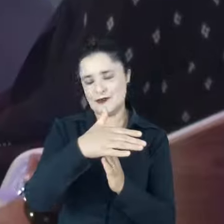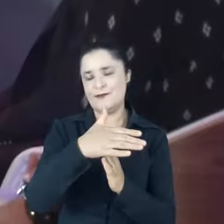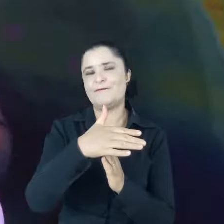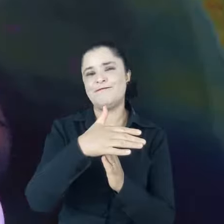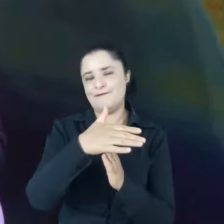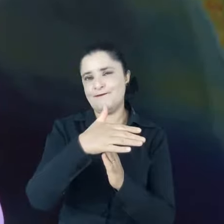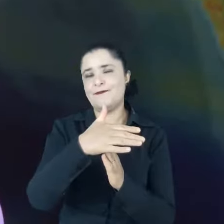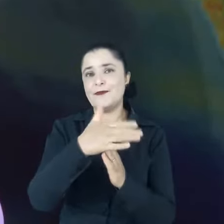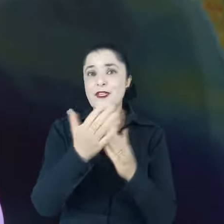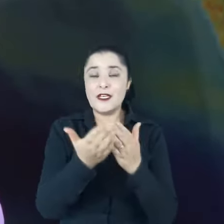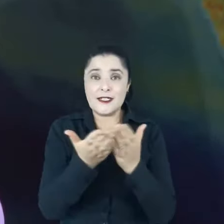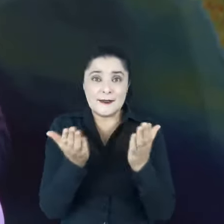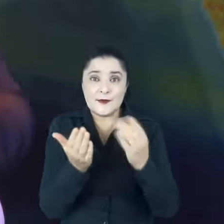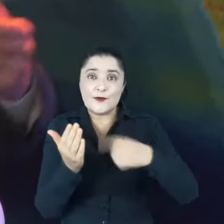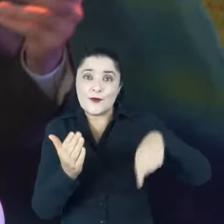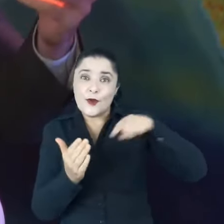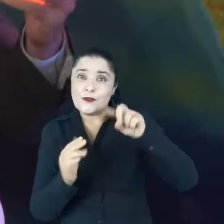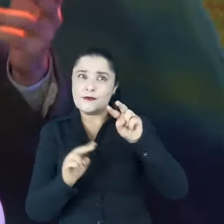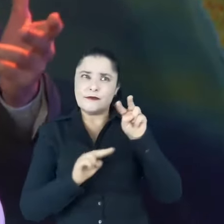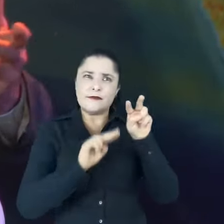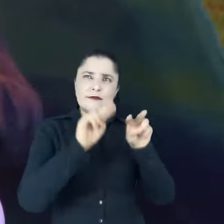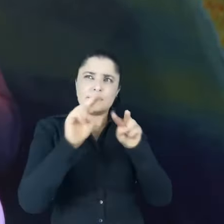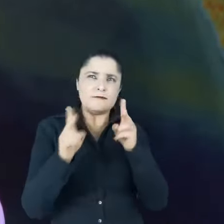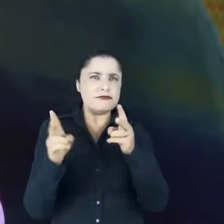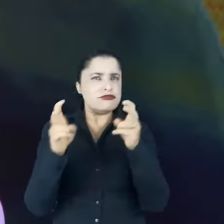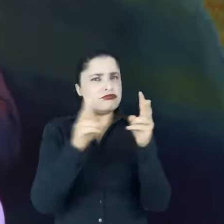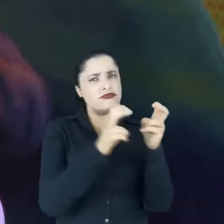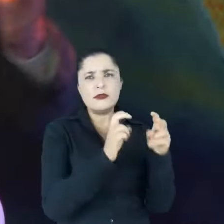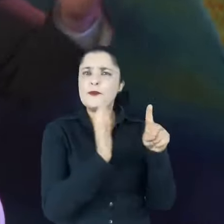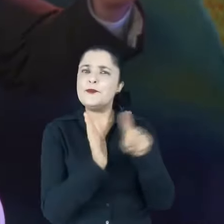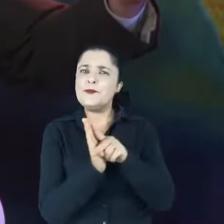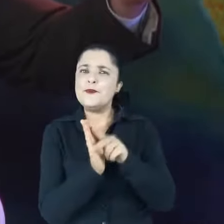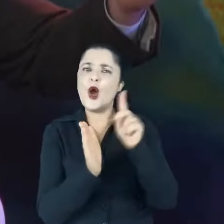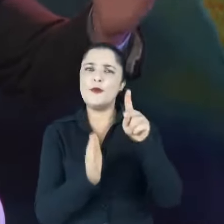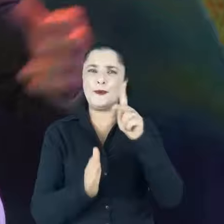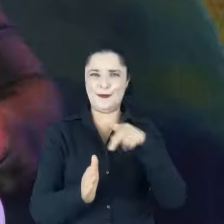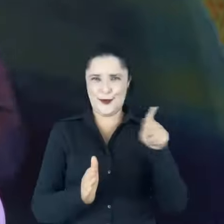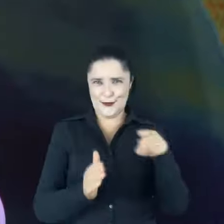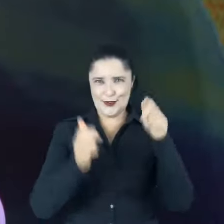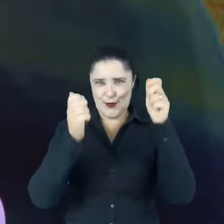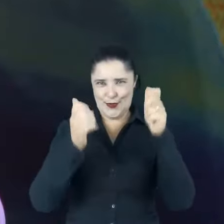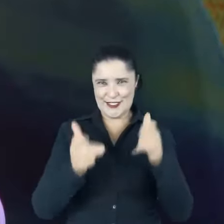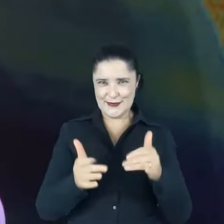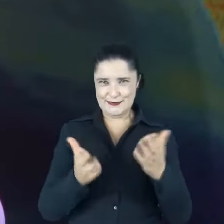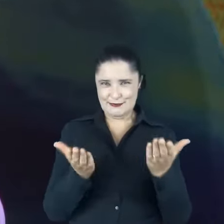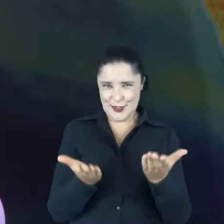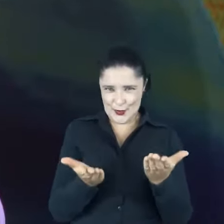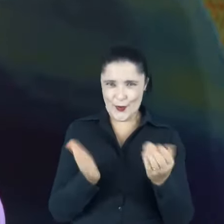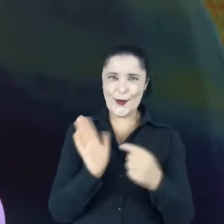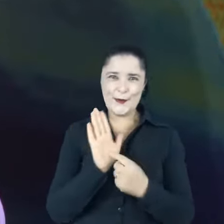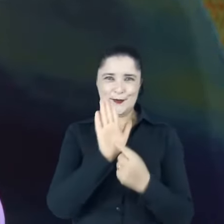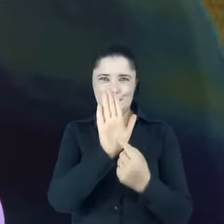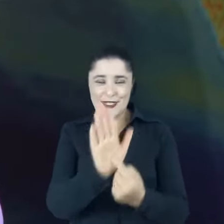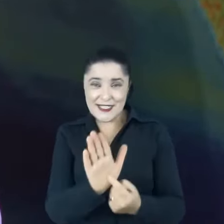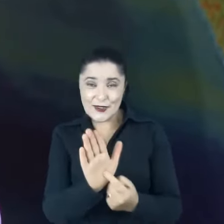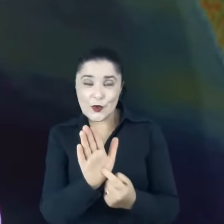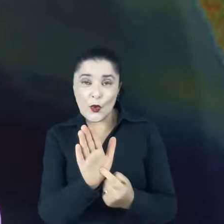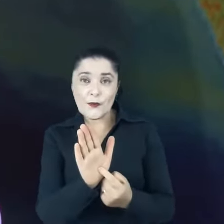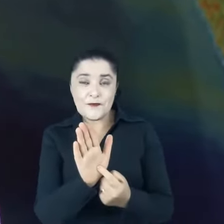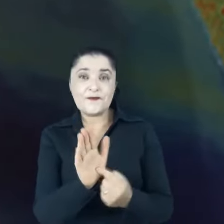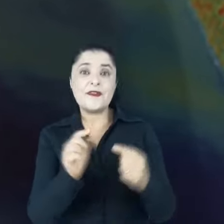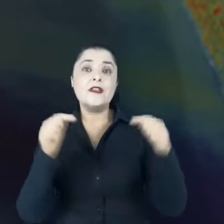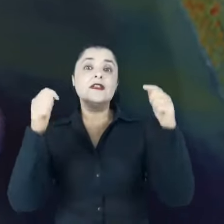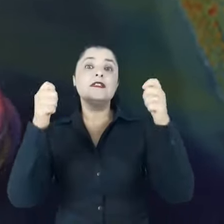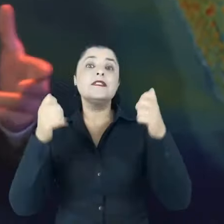O que nós vimos, e o próprio professor Rockström, que vocês apresentaram aqui, diz o